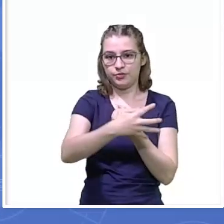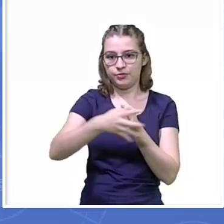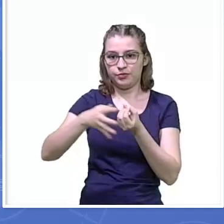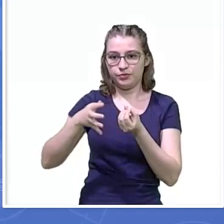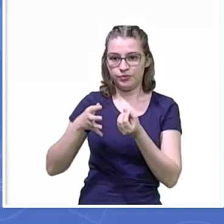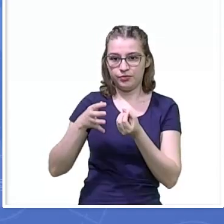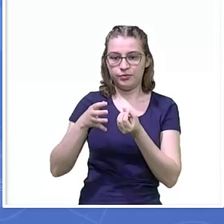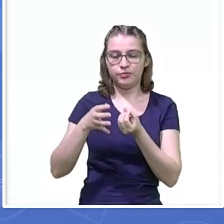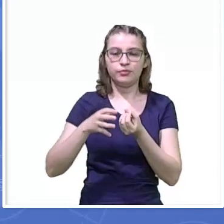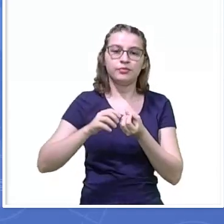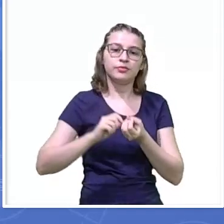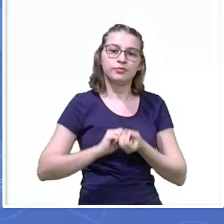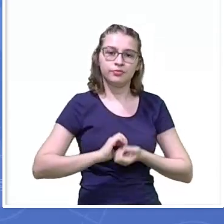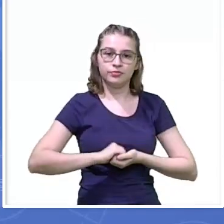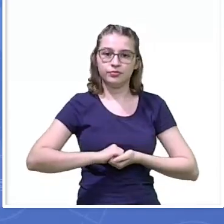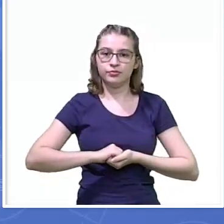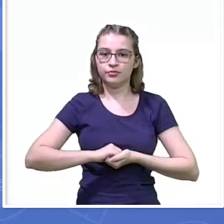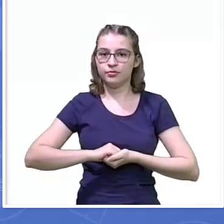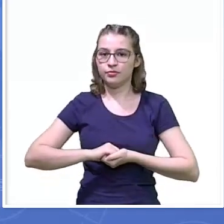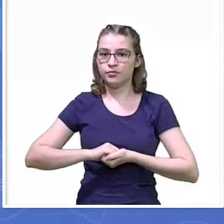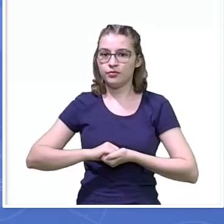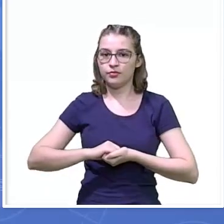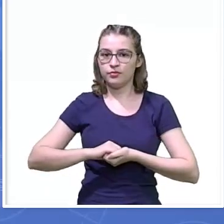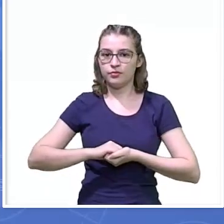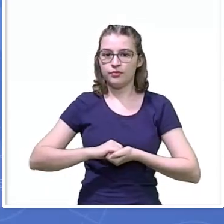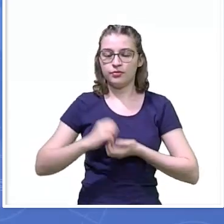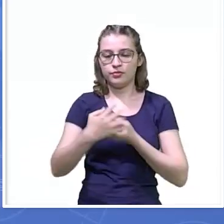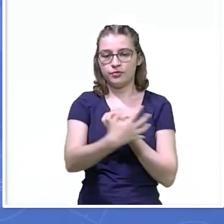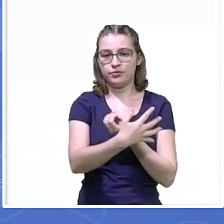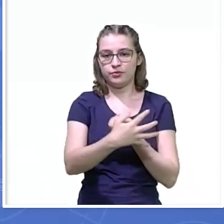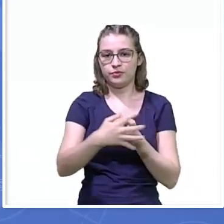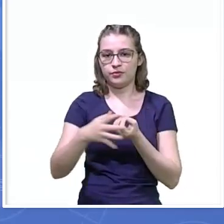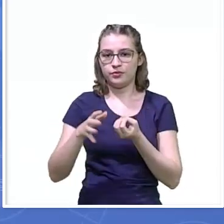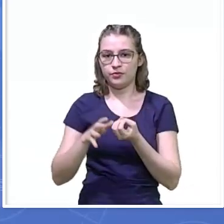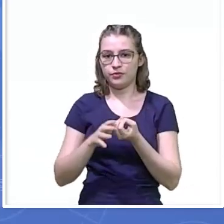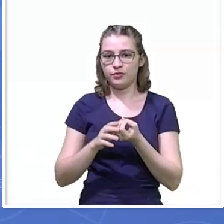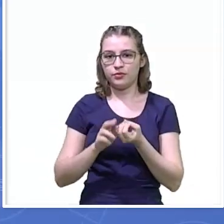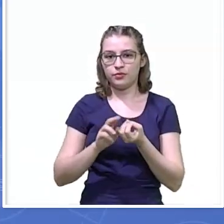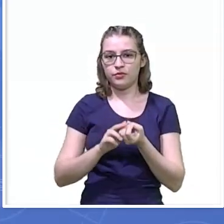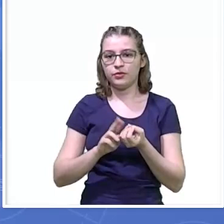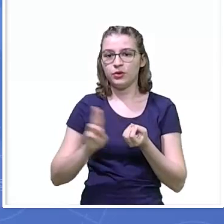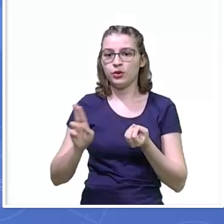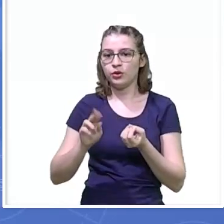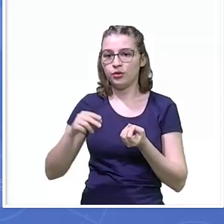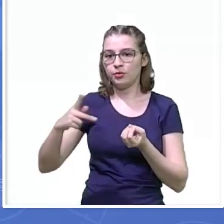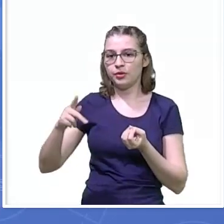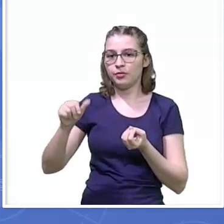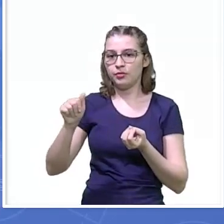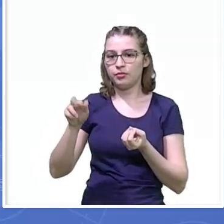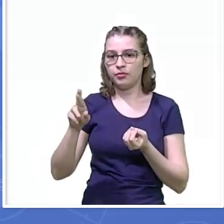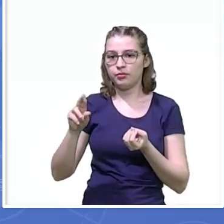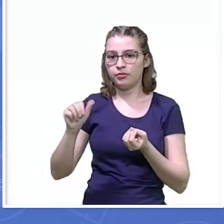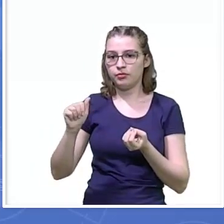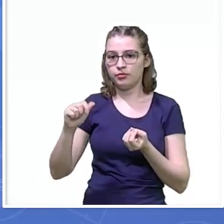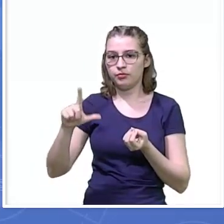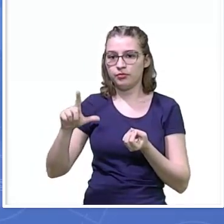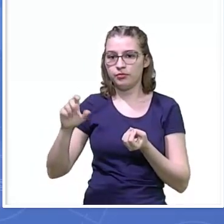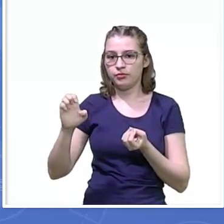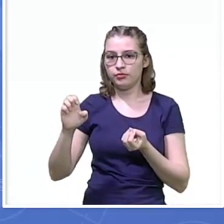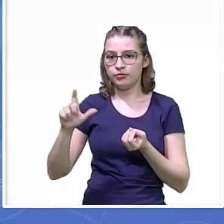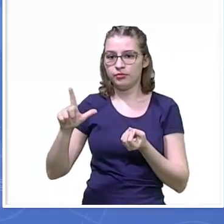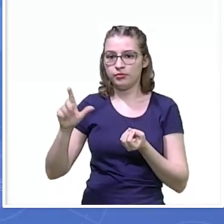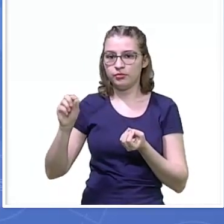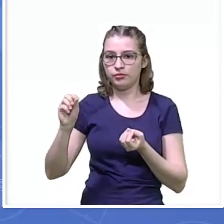aí para vocês, essas linhas horizontais que aparecem aí, elas são os paralelos, Cada paralelo tem um